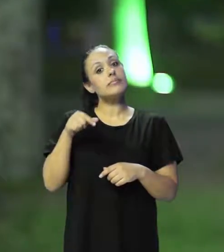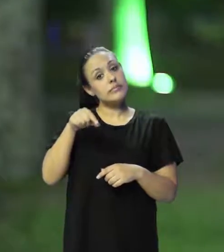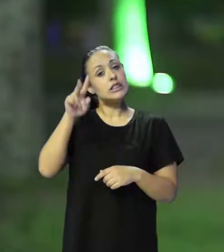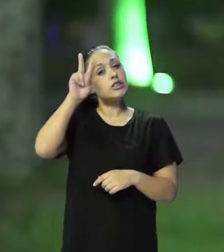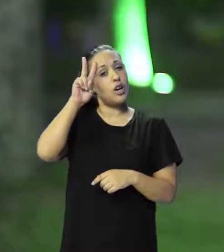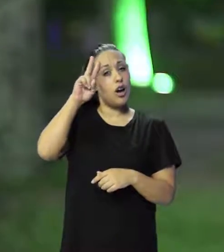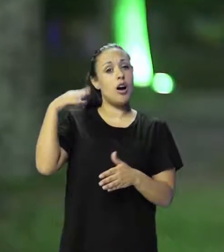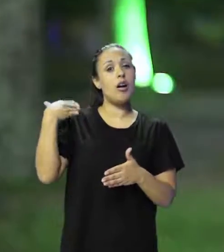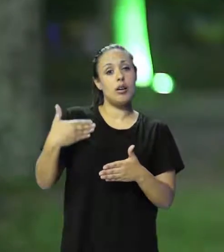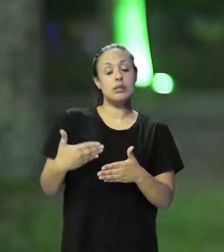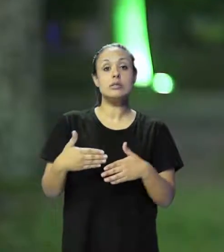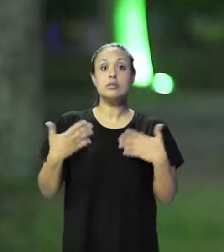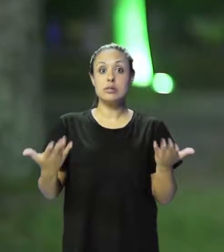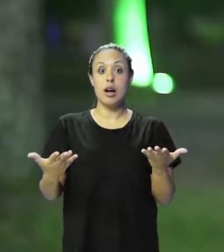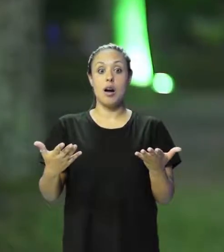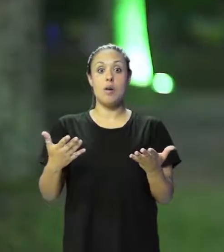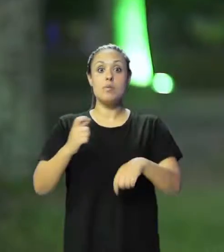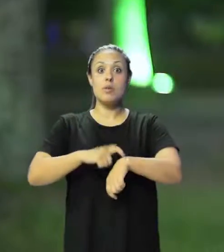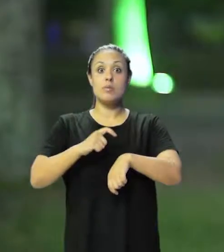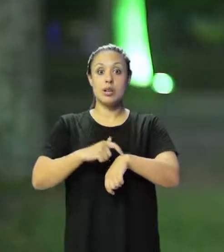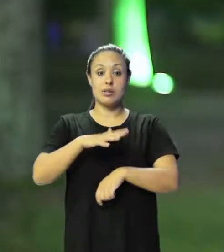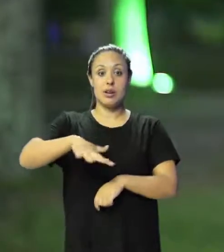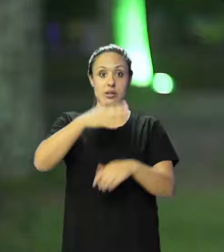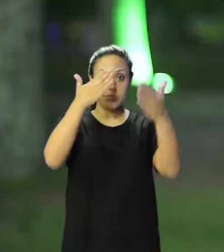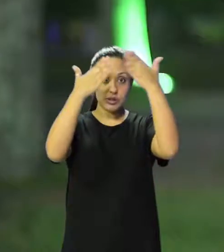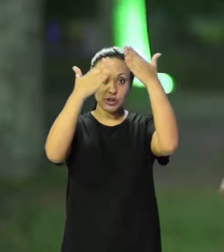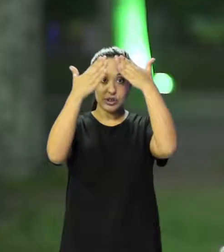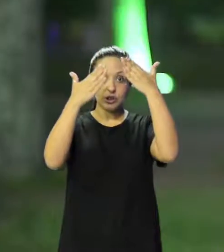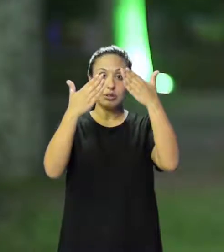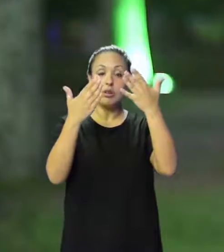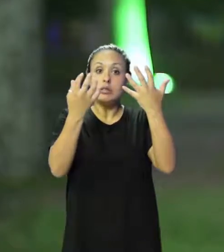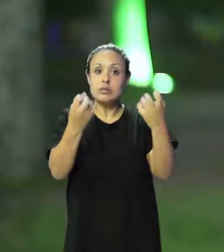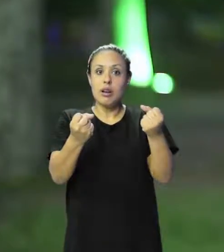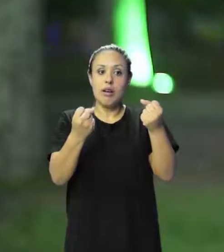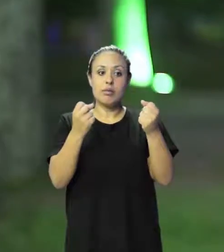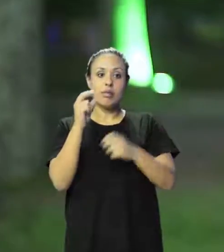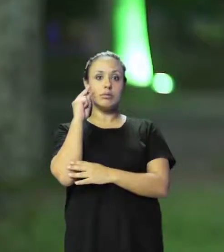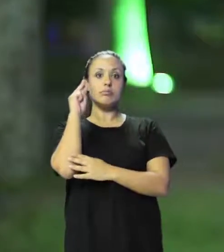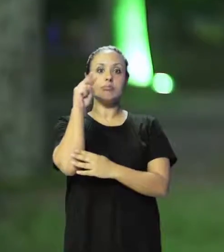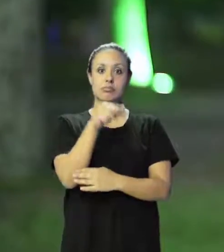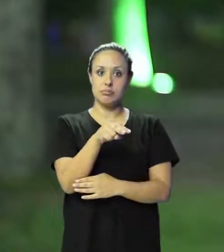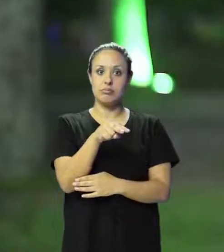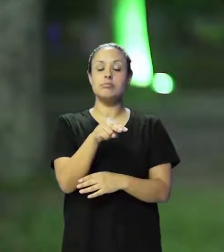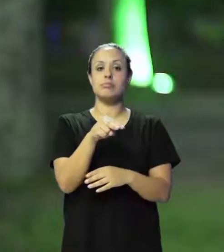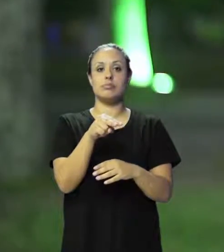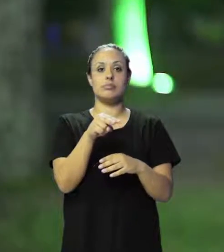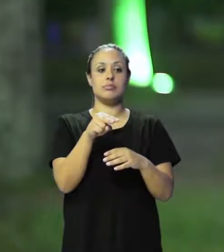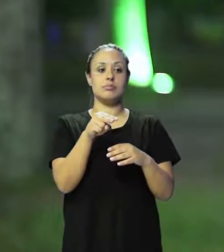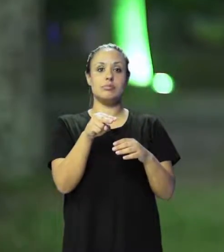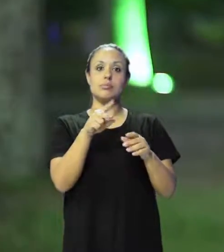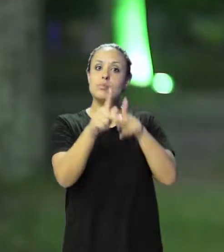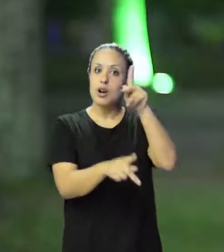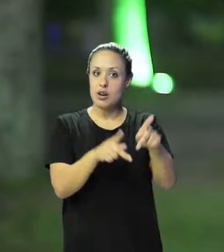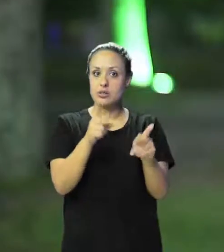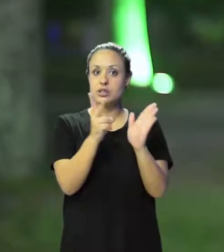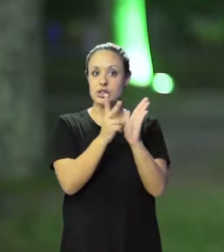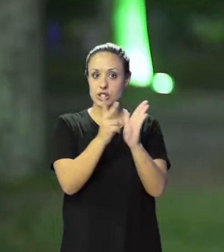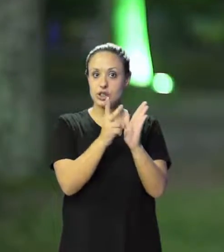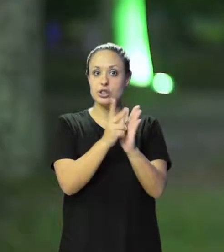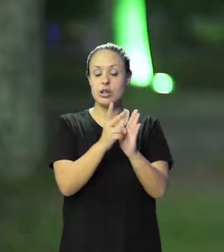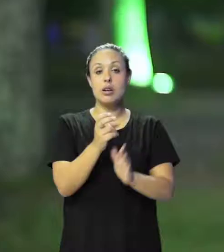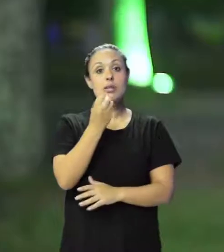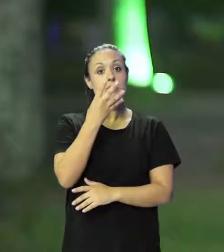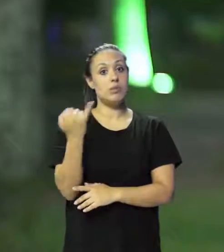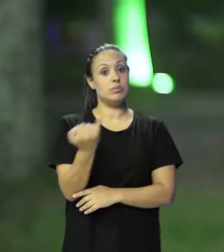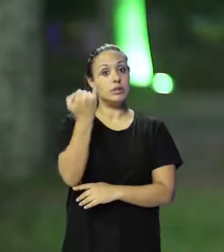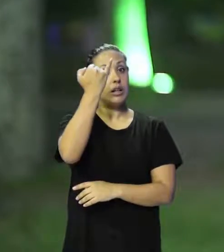essa contribuição histórica aí. Então, quando a psicologia se envolve com povos indígenas, é fundamental, primeiramente, ela